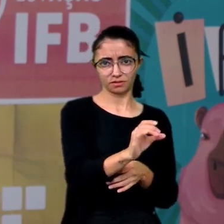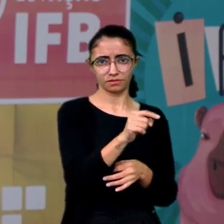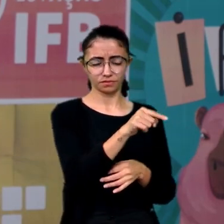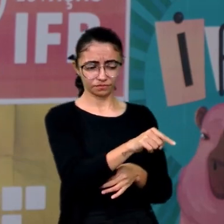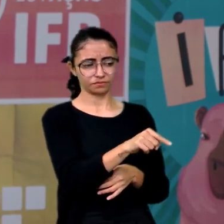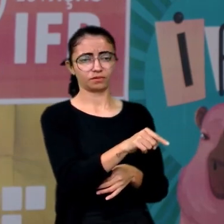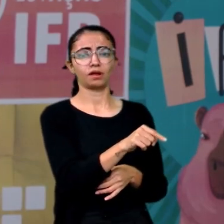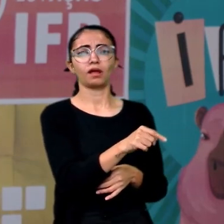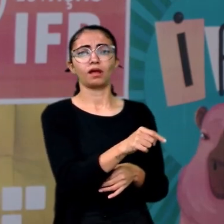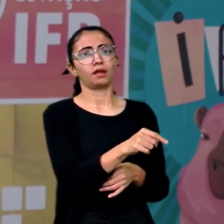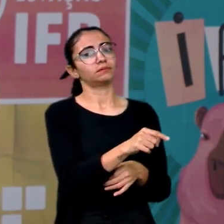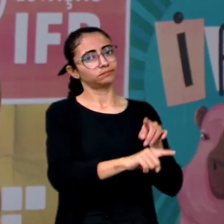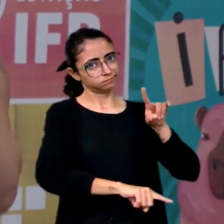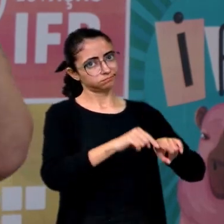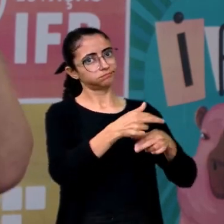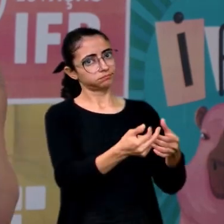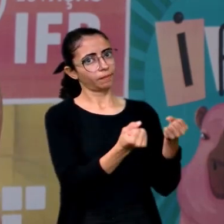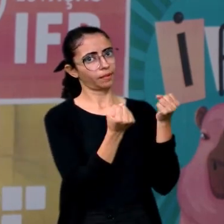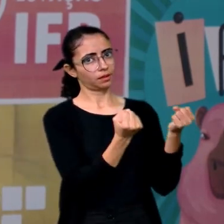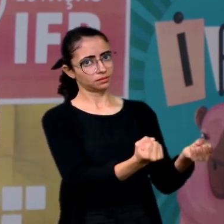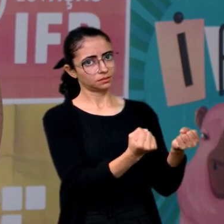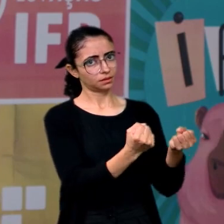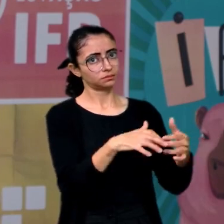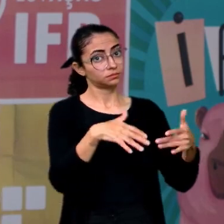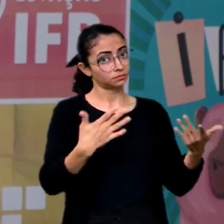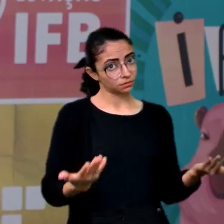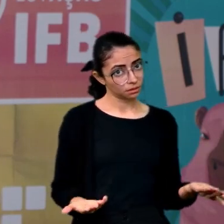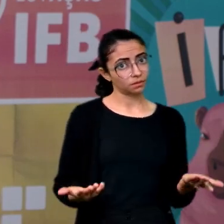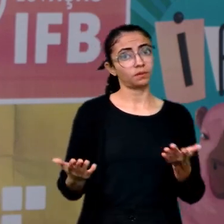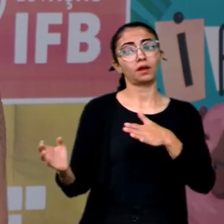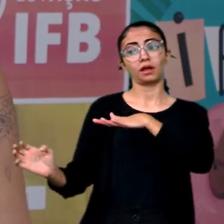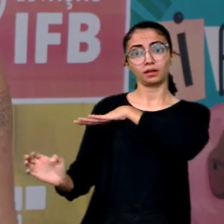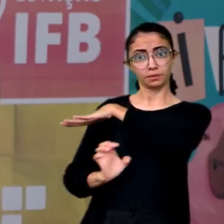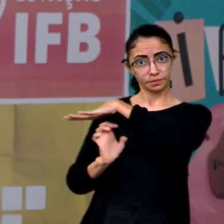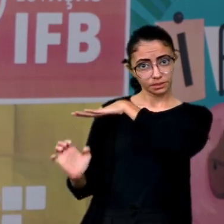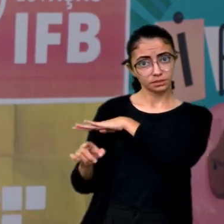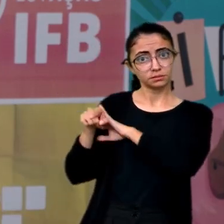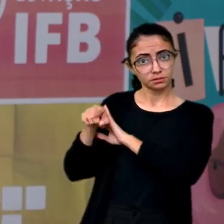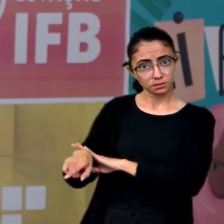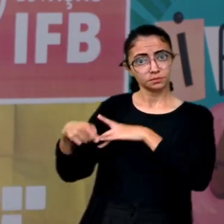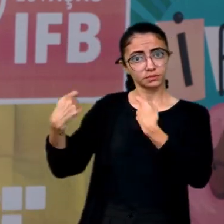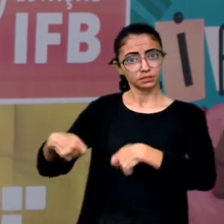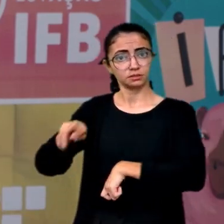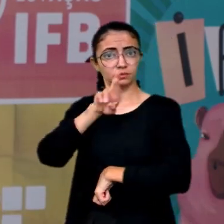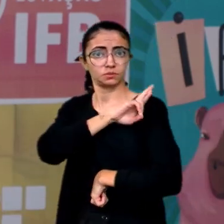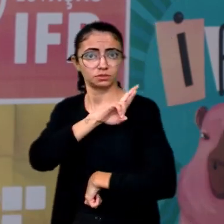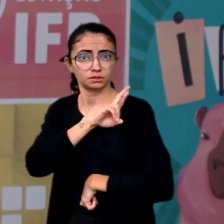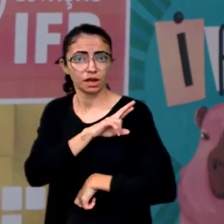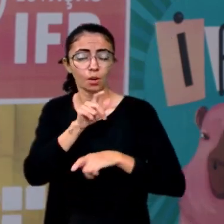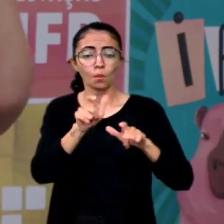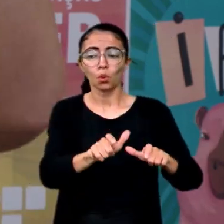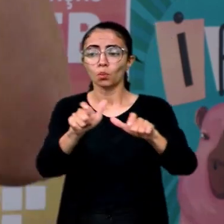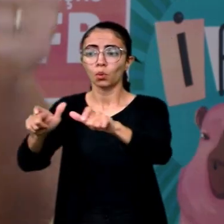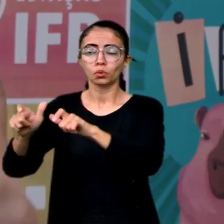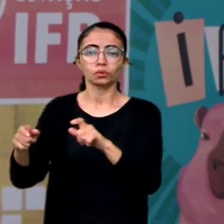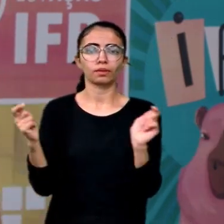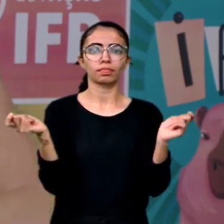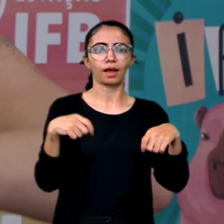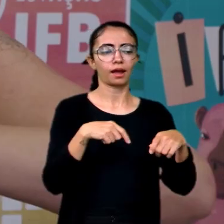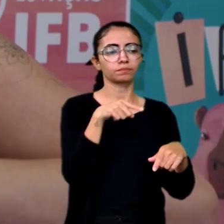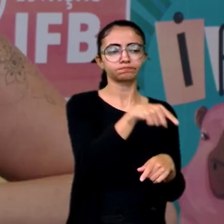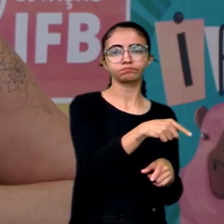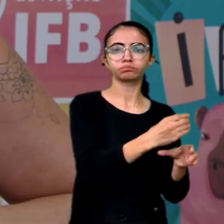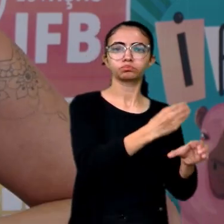que ser responsabilizado por isso. Ele que tem que colocar os pontos de coleta, ele que tem que pegar esse material e colocar de